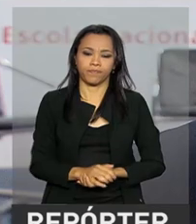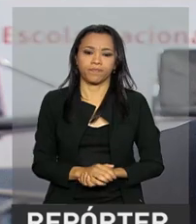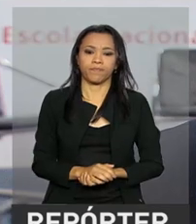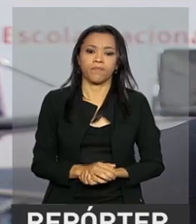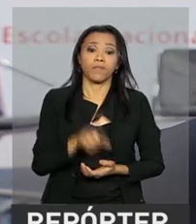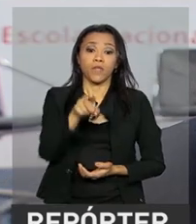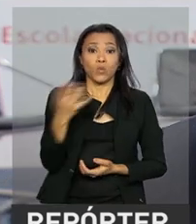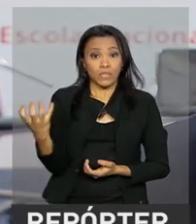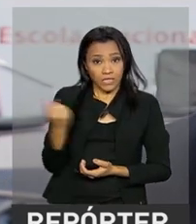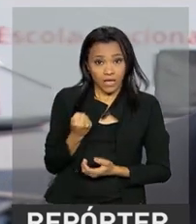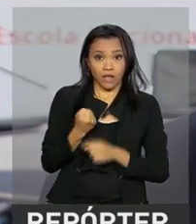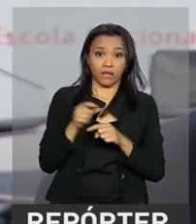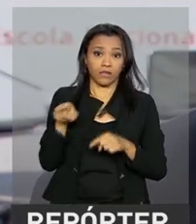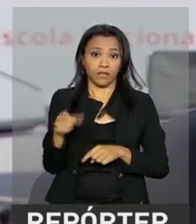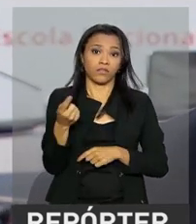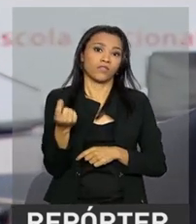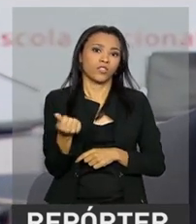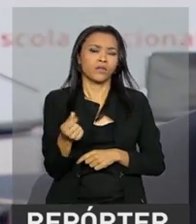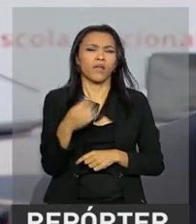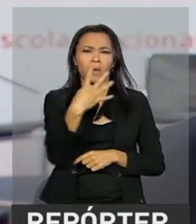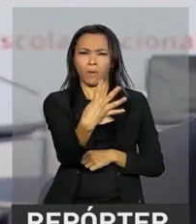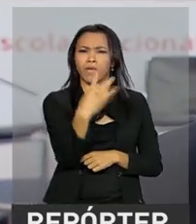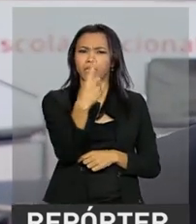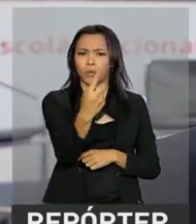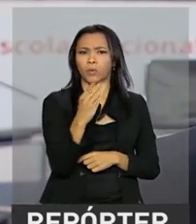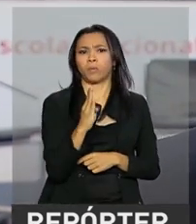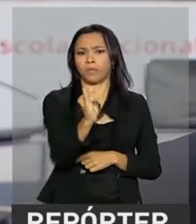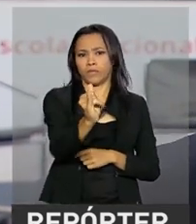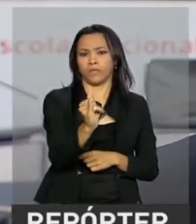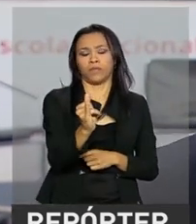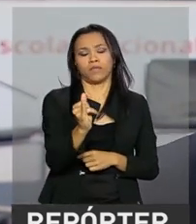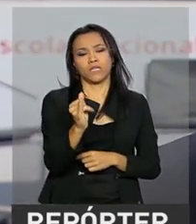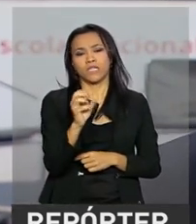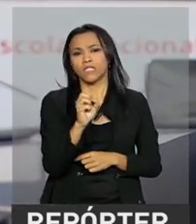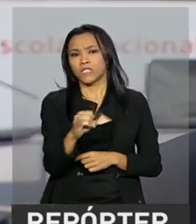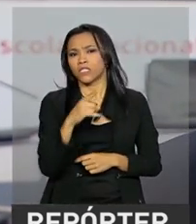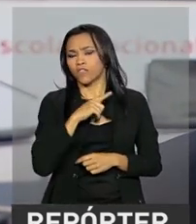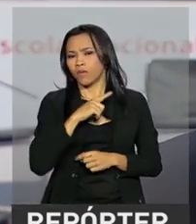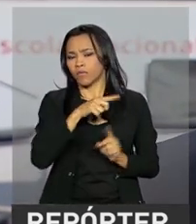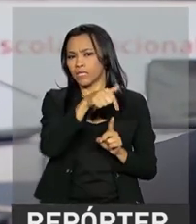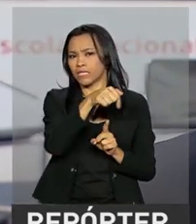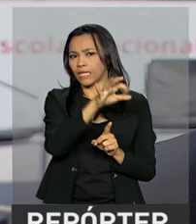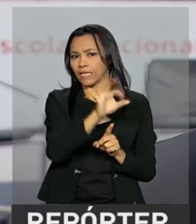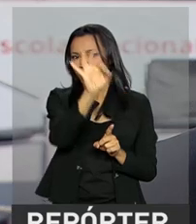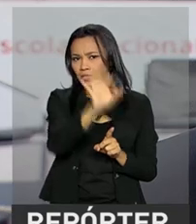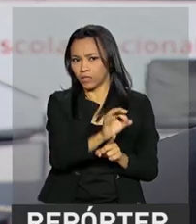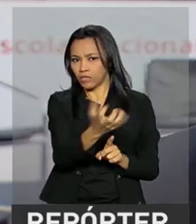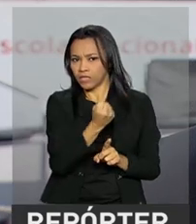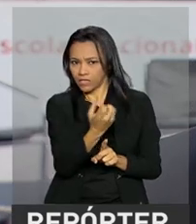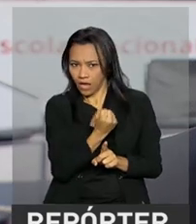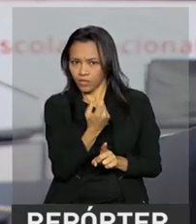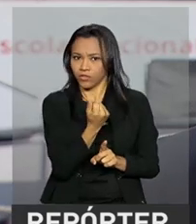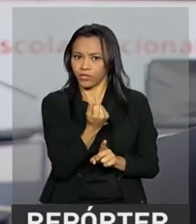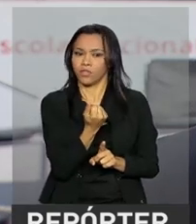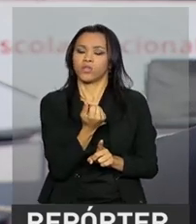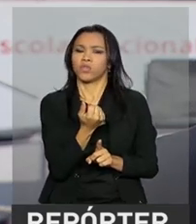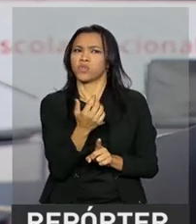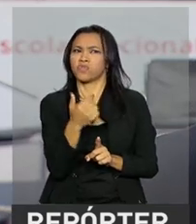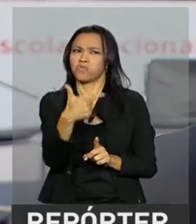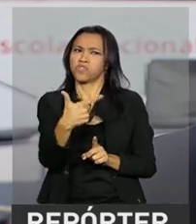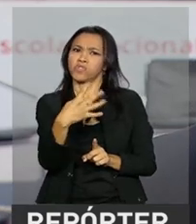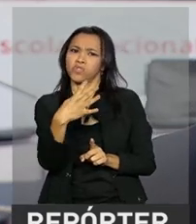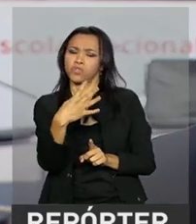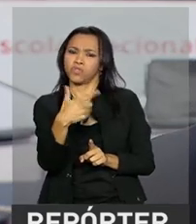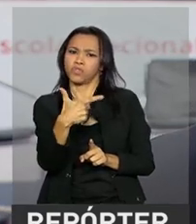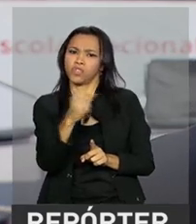possível saque é cerca de 41 bilhões deais se nós tivermos 70% do saque nós vamos ficar entre 28